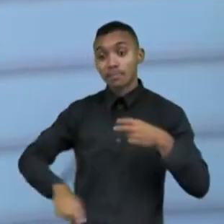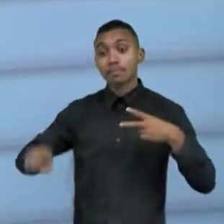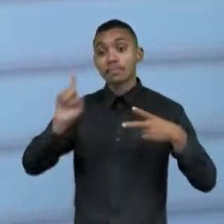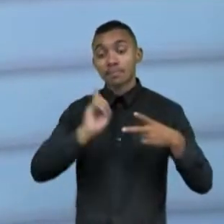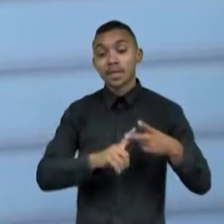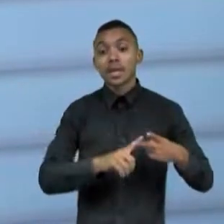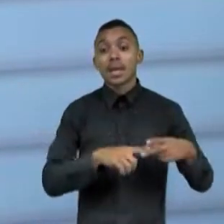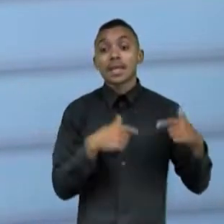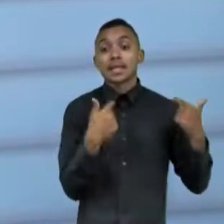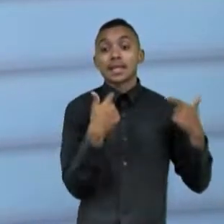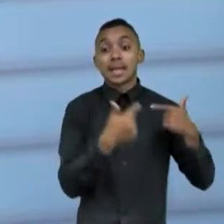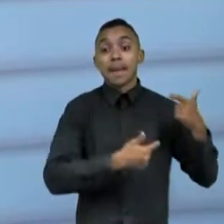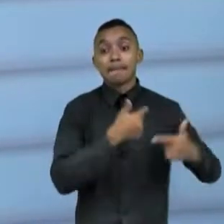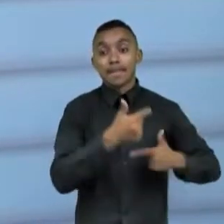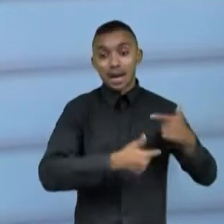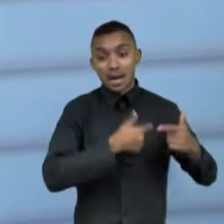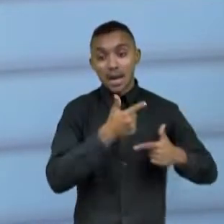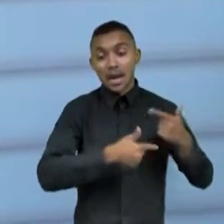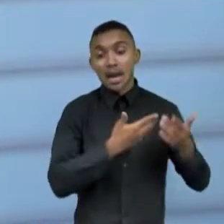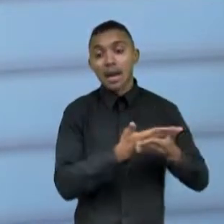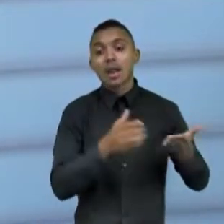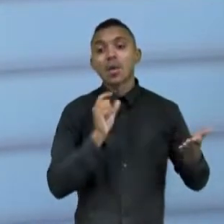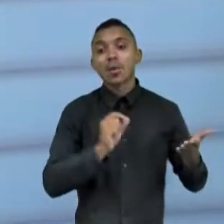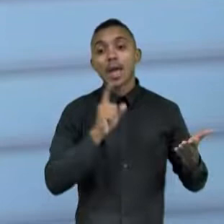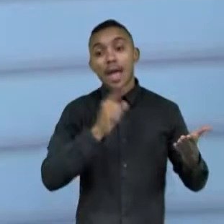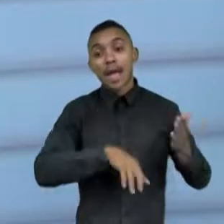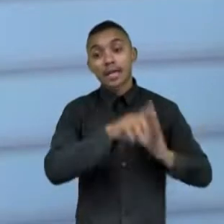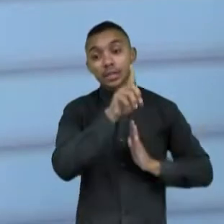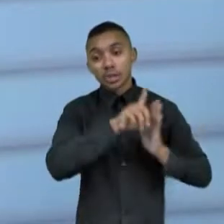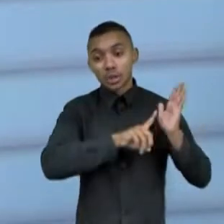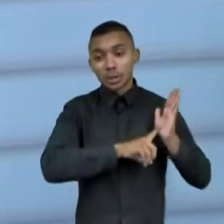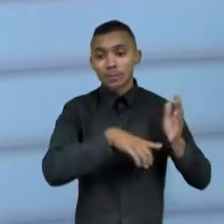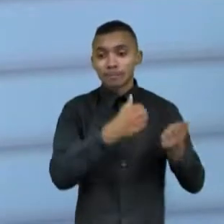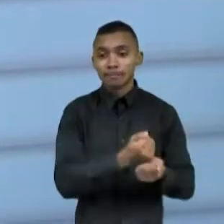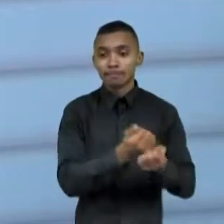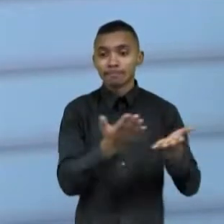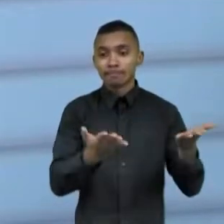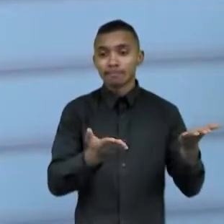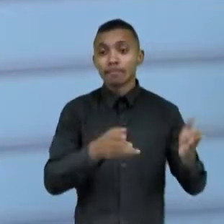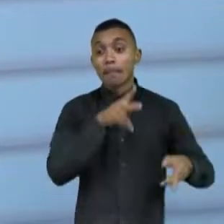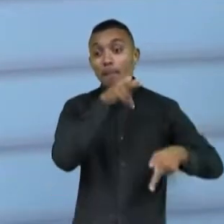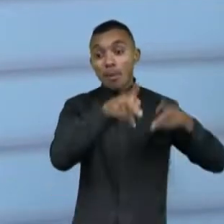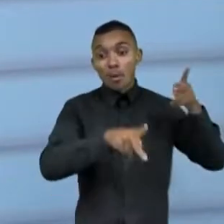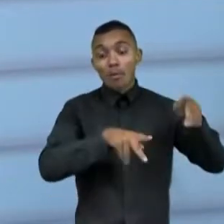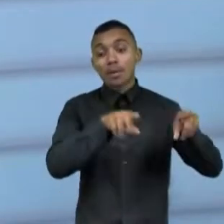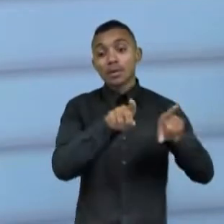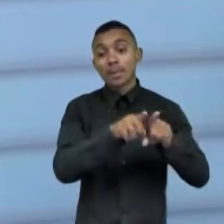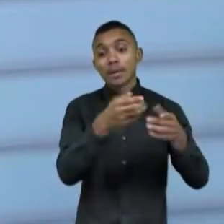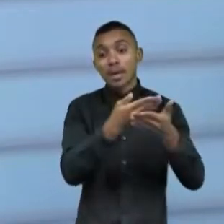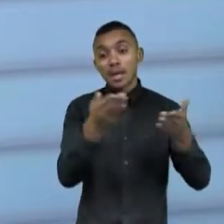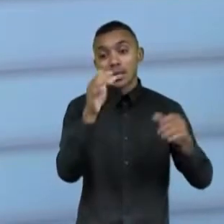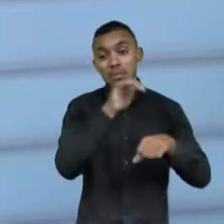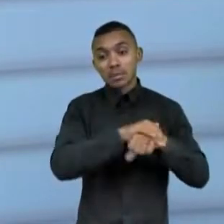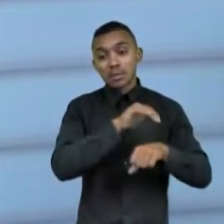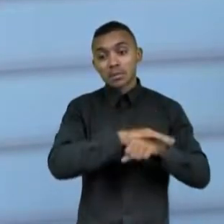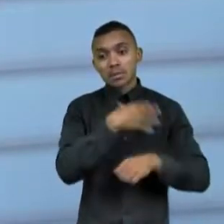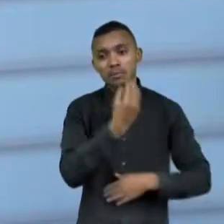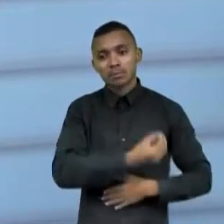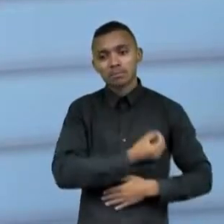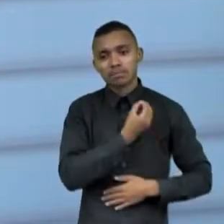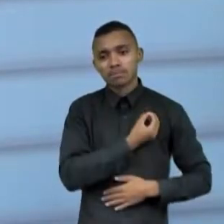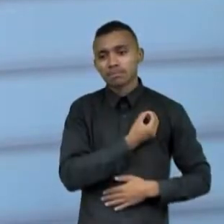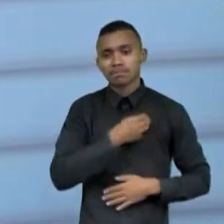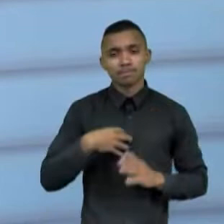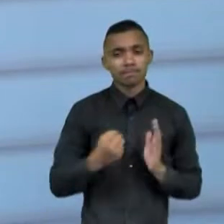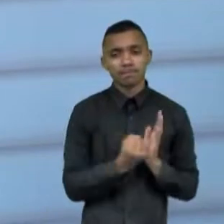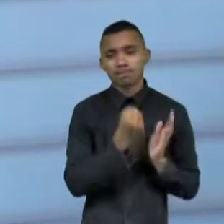trabalho de levar o direito para as pessoas e tornar elas protagonistas da sua própria história,